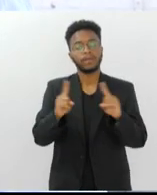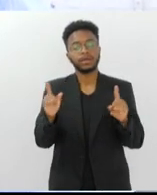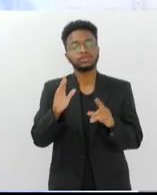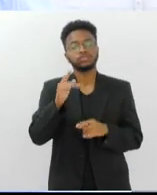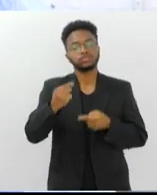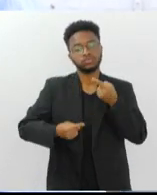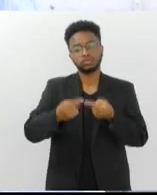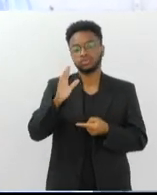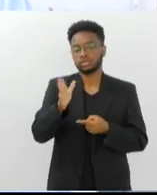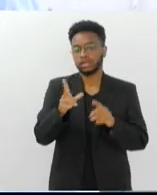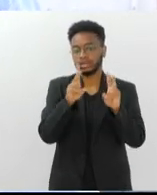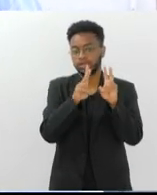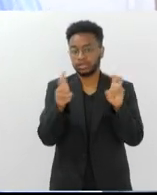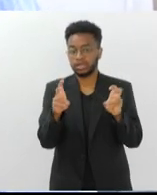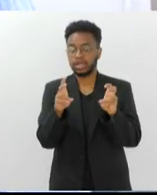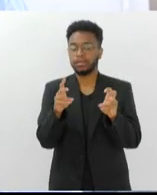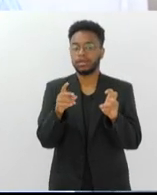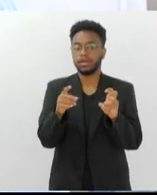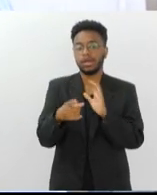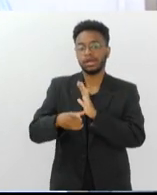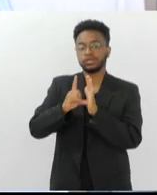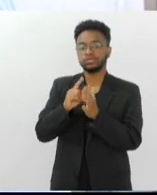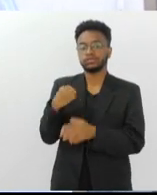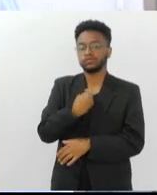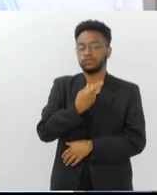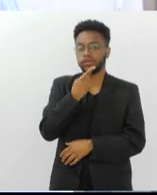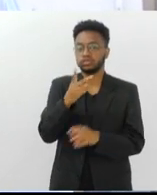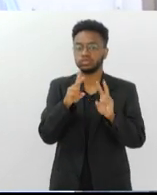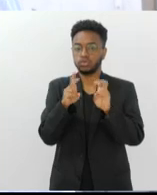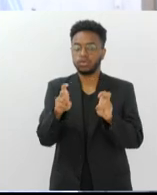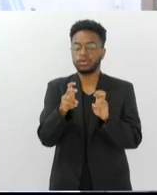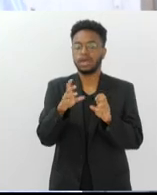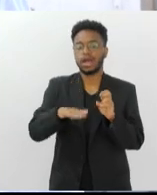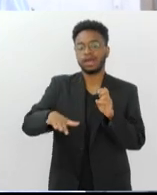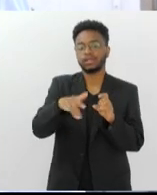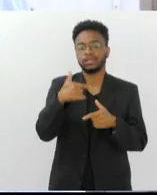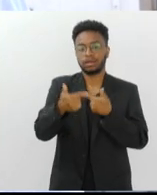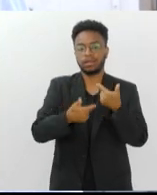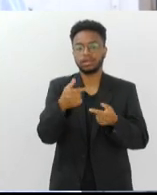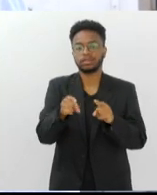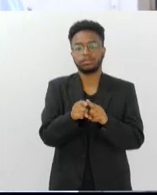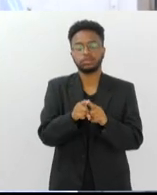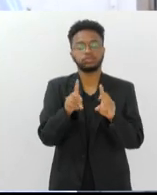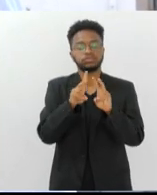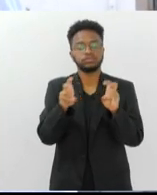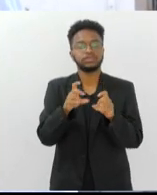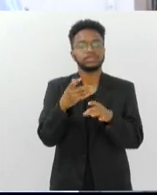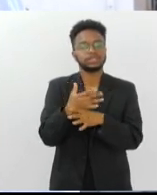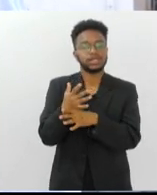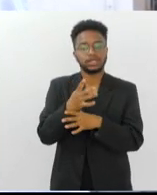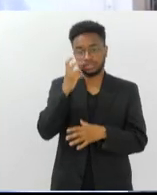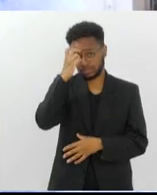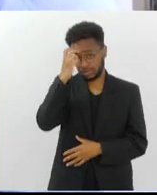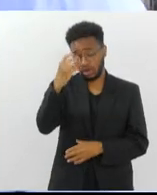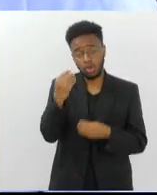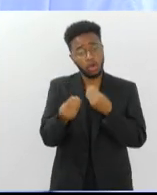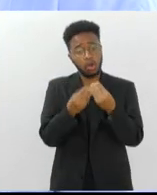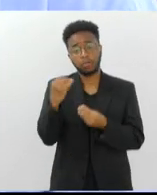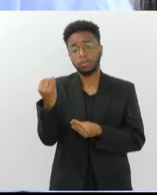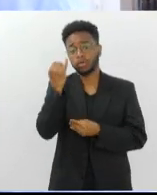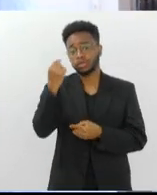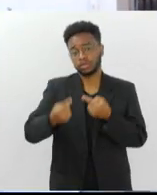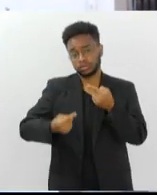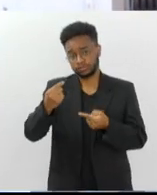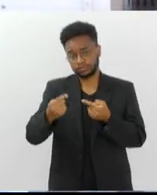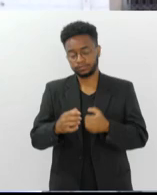tema também quando falou do mercado de trabalho, das cidades sustentáveis e inteligentes, a importância dessa conexão entre os temas para enriquecer o debate. Então, a questão é